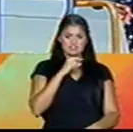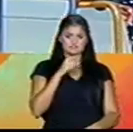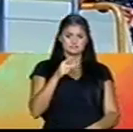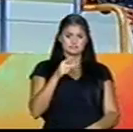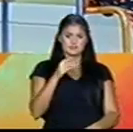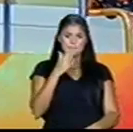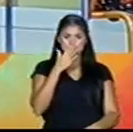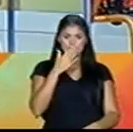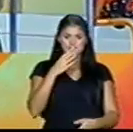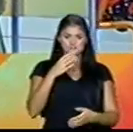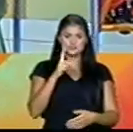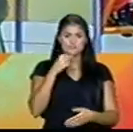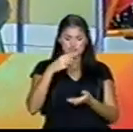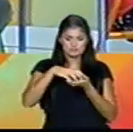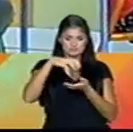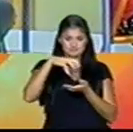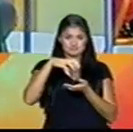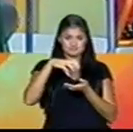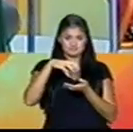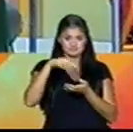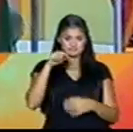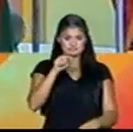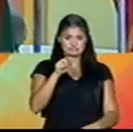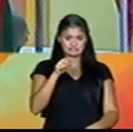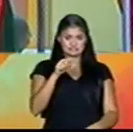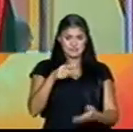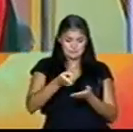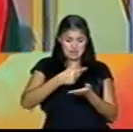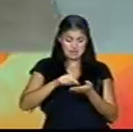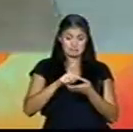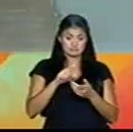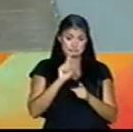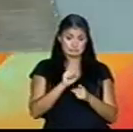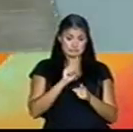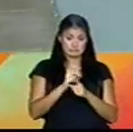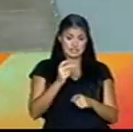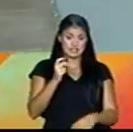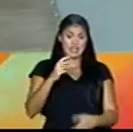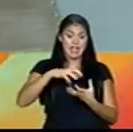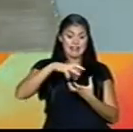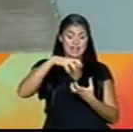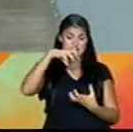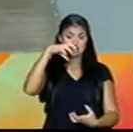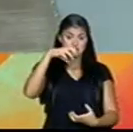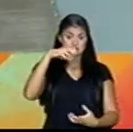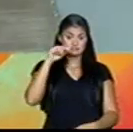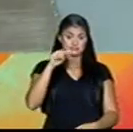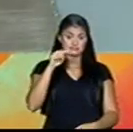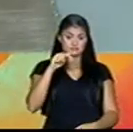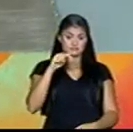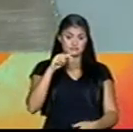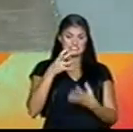Aqui, mas não são, são umas bolachas. Então, ainda vamos estas. E panquecas. Estas, é, panquecas, não é mesmo? Com ananás, daquele ananás